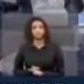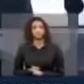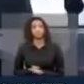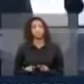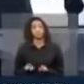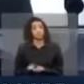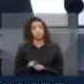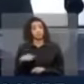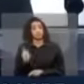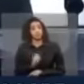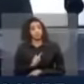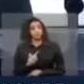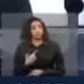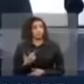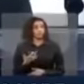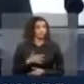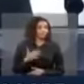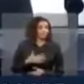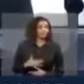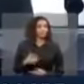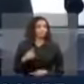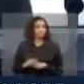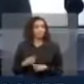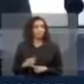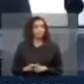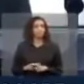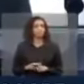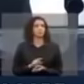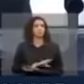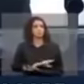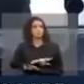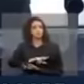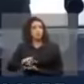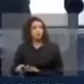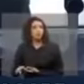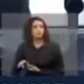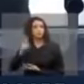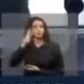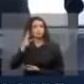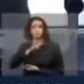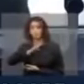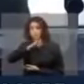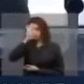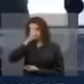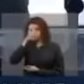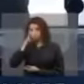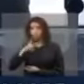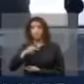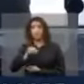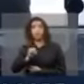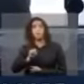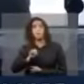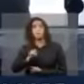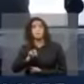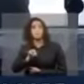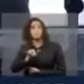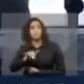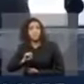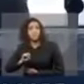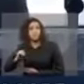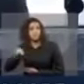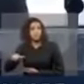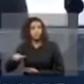apreensivos com os excessos advindos da cultura jurídica pós-positivista, que busca ir além